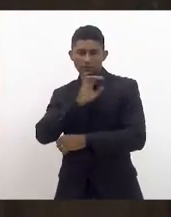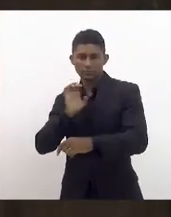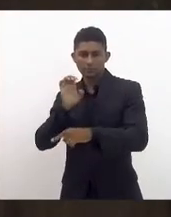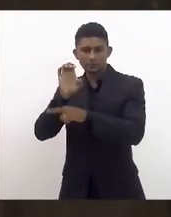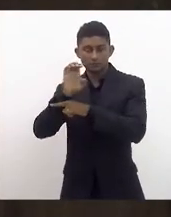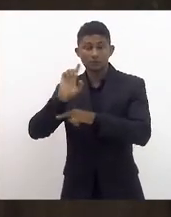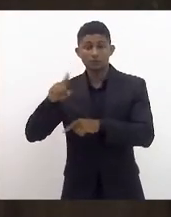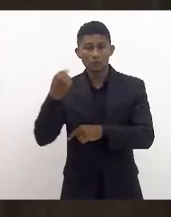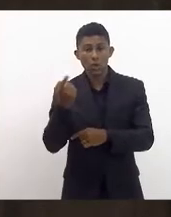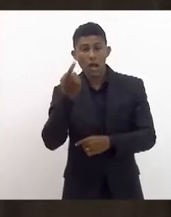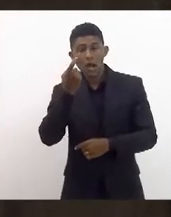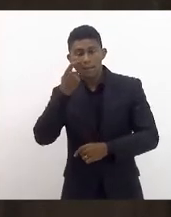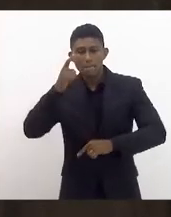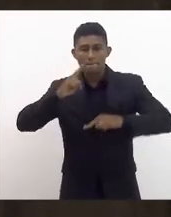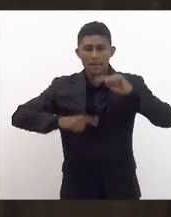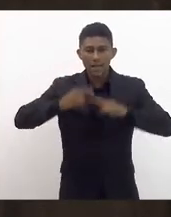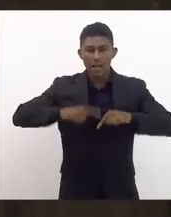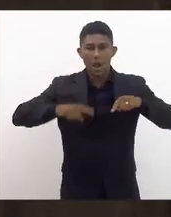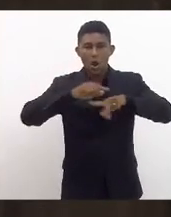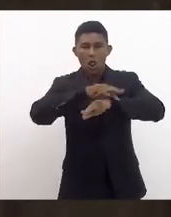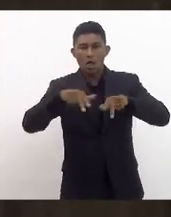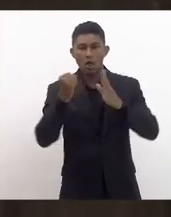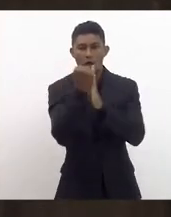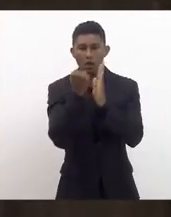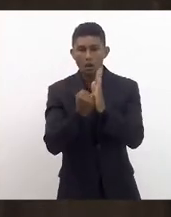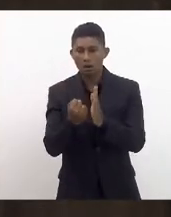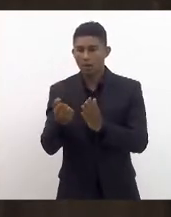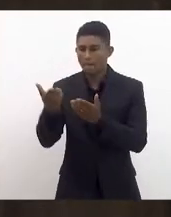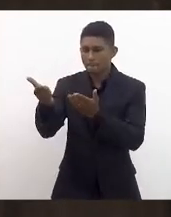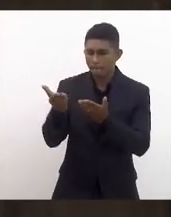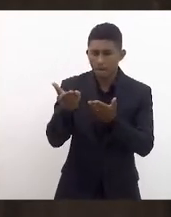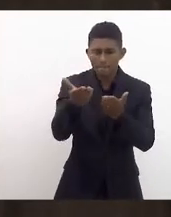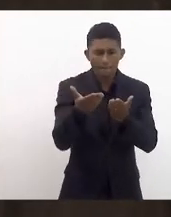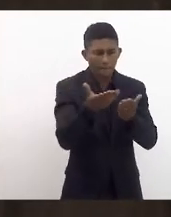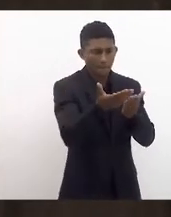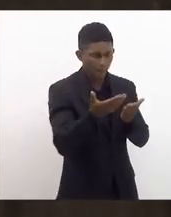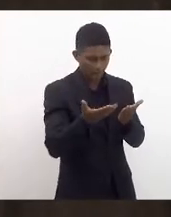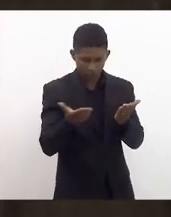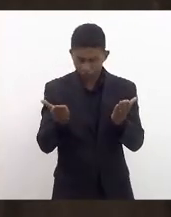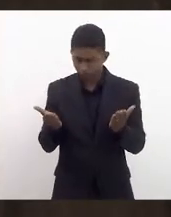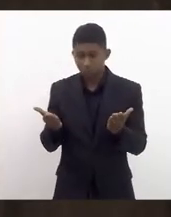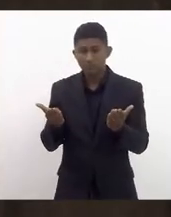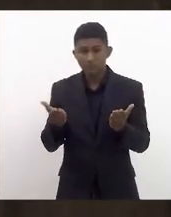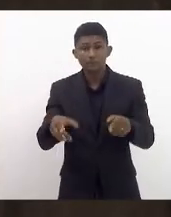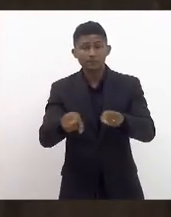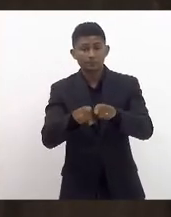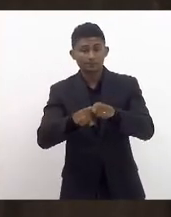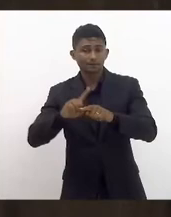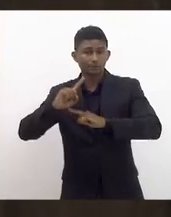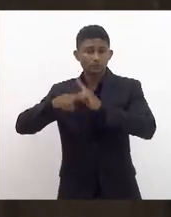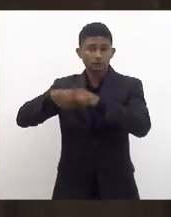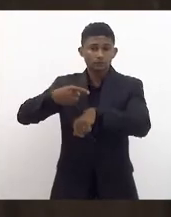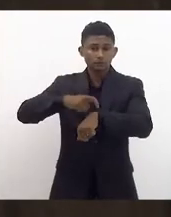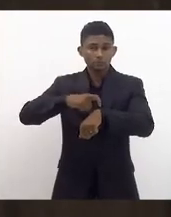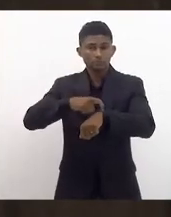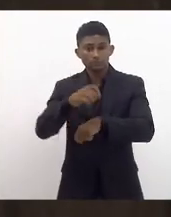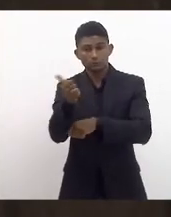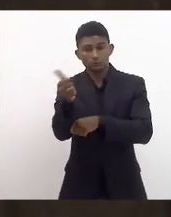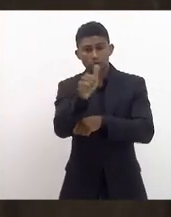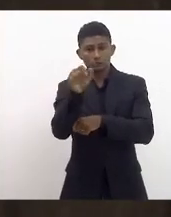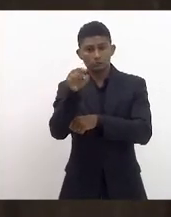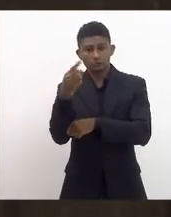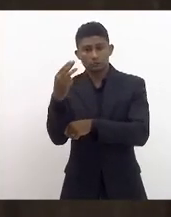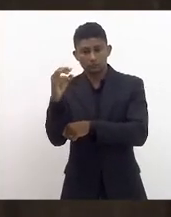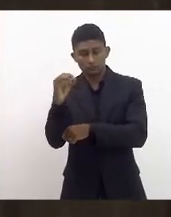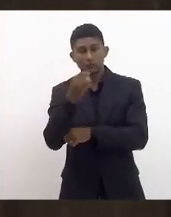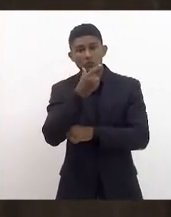máximo de material possível. Em seguida, às 11h30, também ouvi o nosso Mauro Osório,